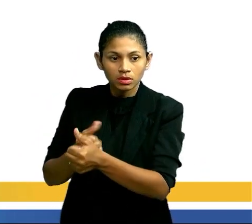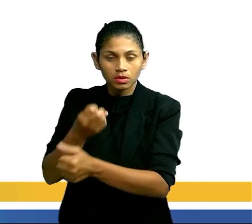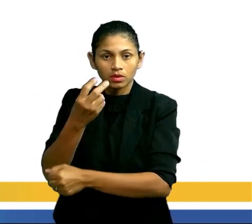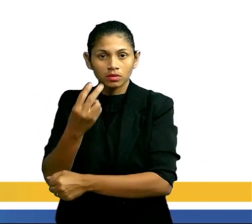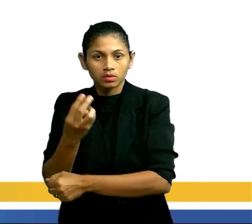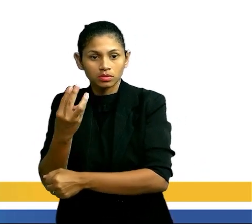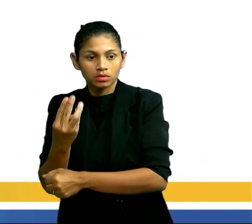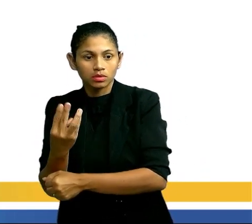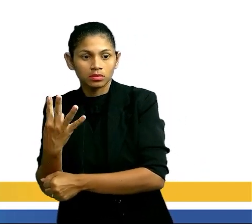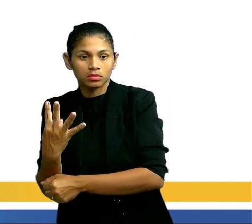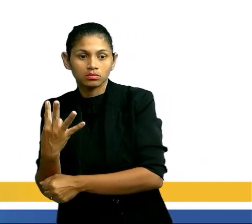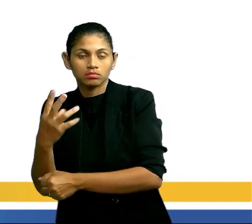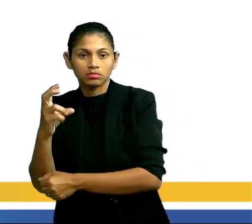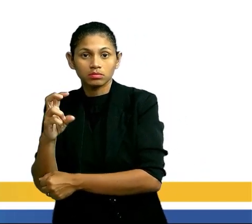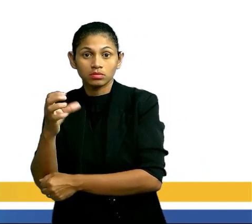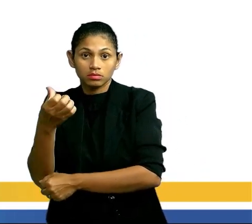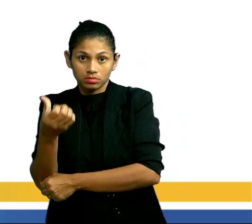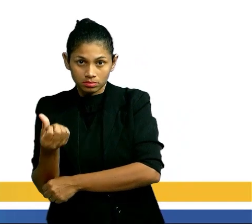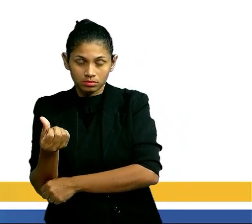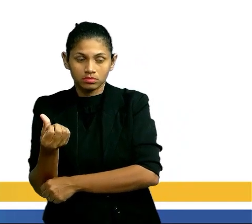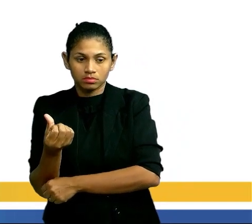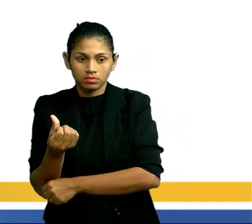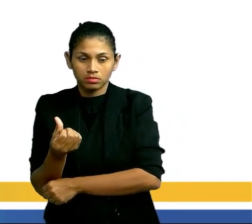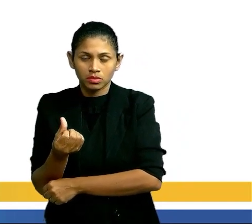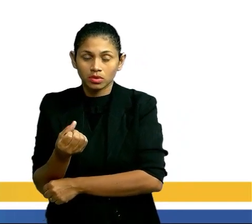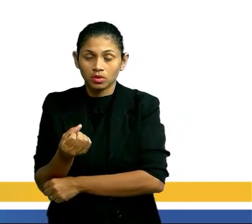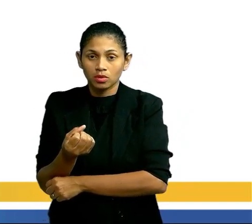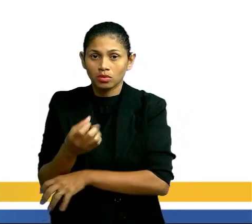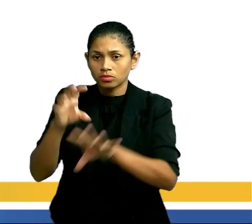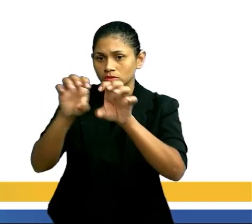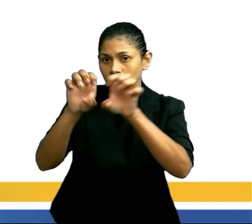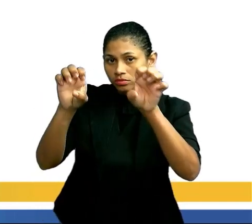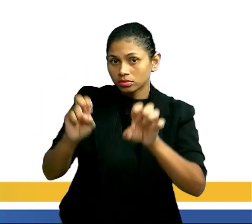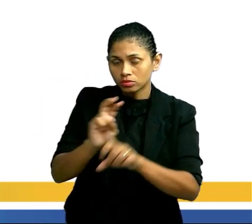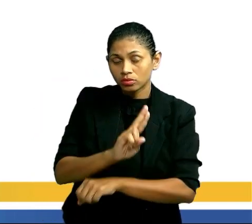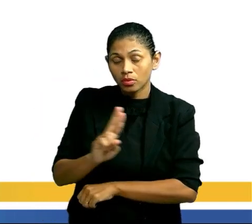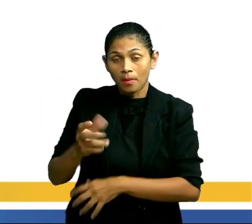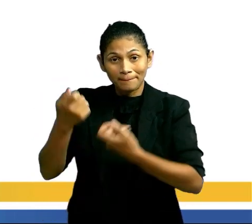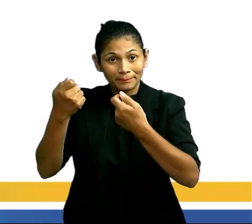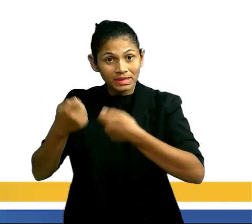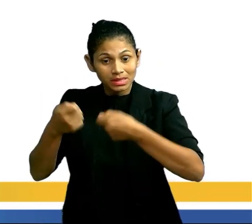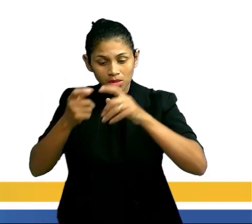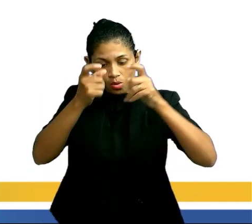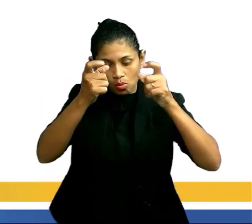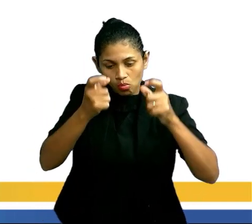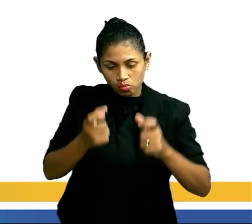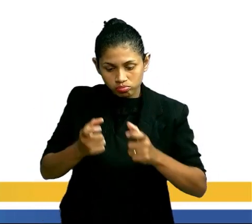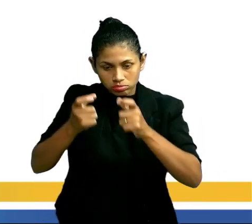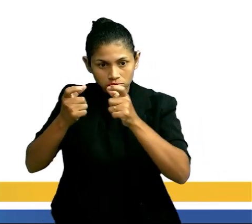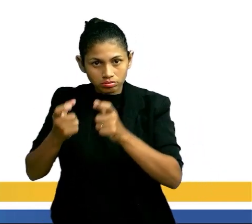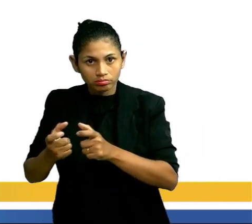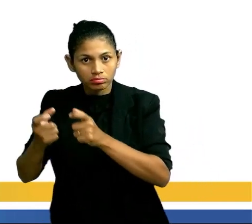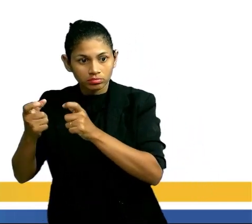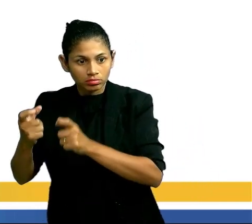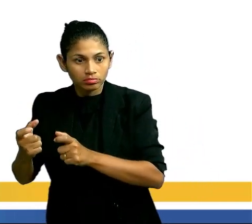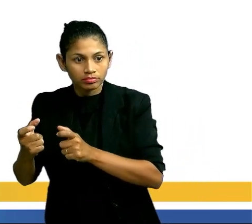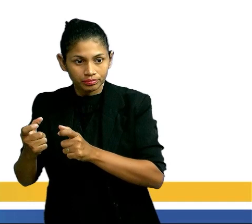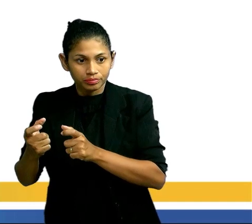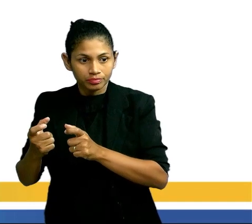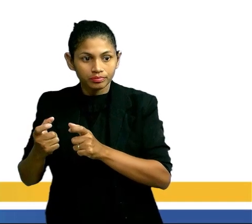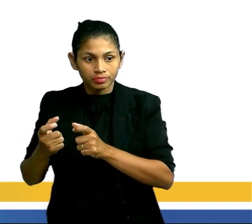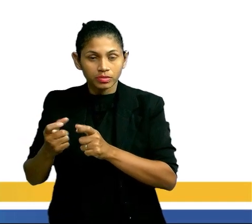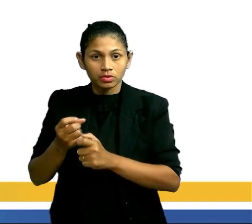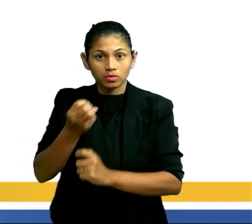3, 4, 5 e 6. Na hora de dar um nome, nós precisamos indicar onde estão os nossos radicais. Então tem um radical no carbono 3